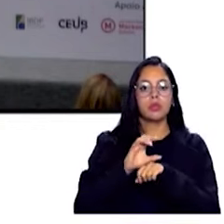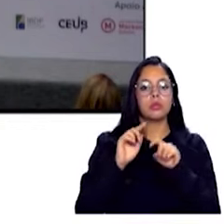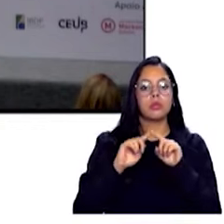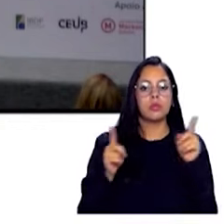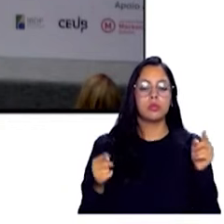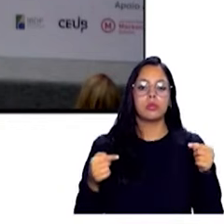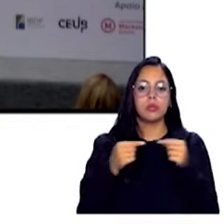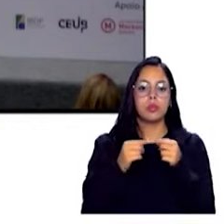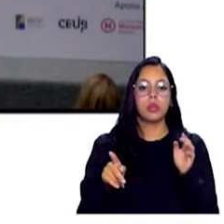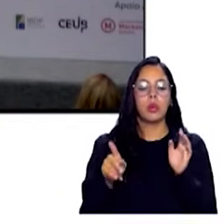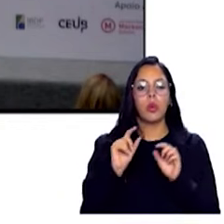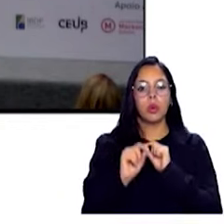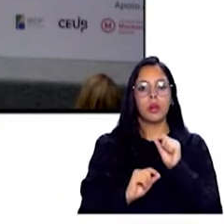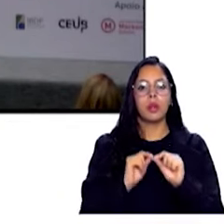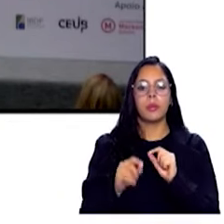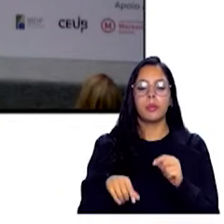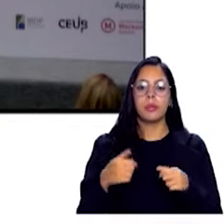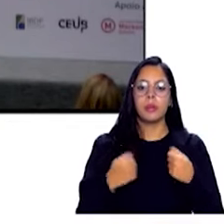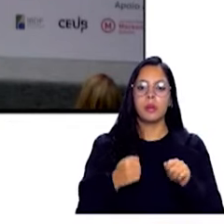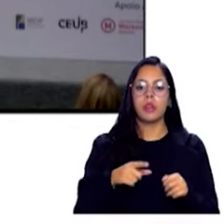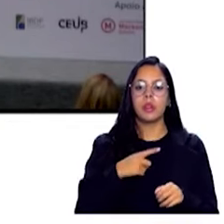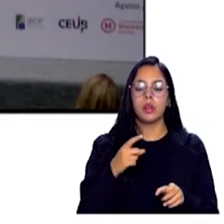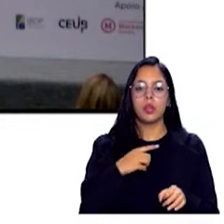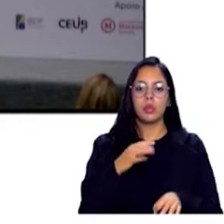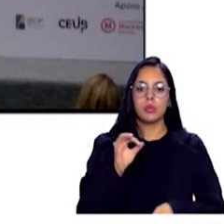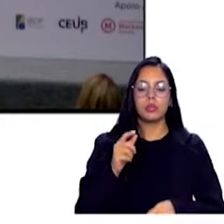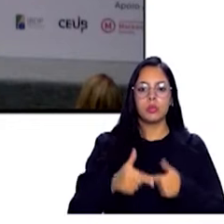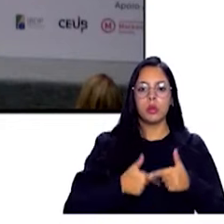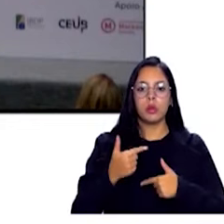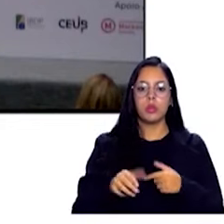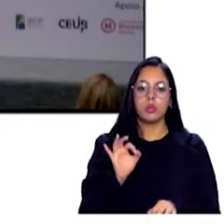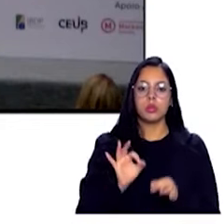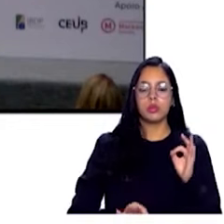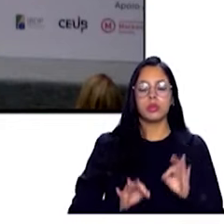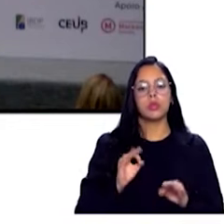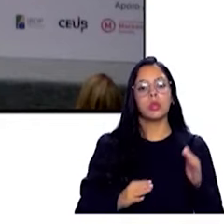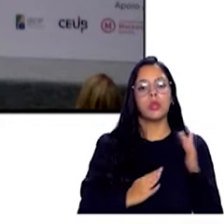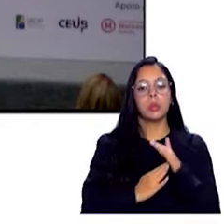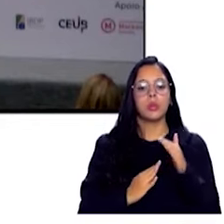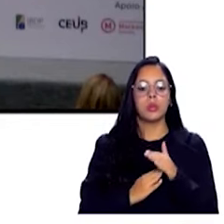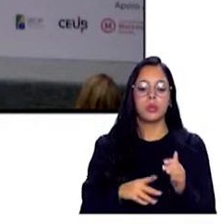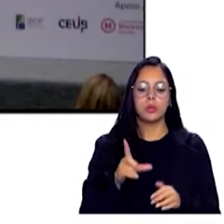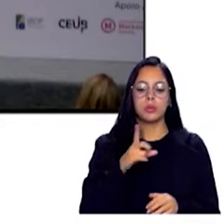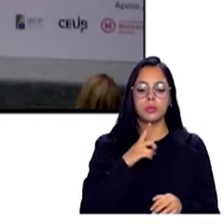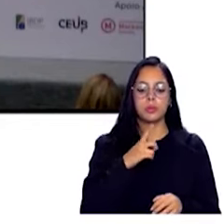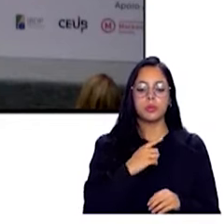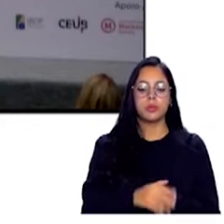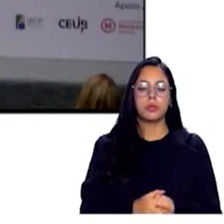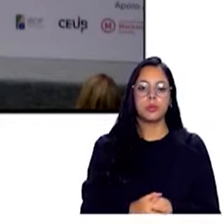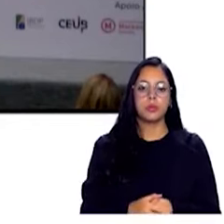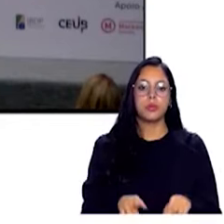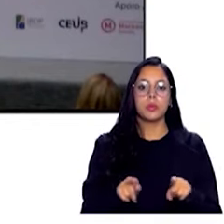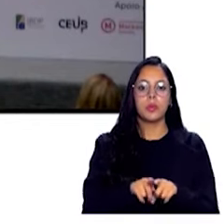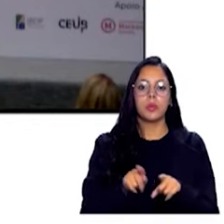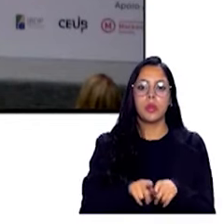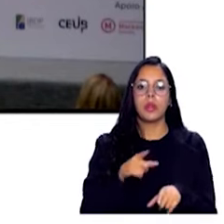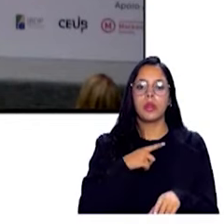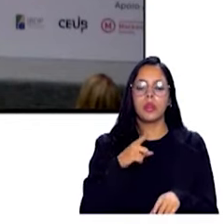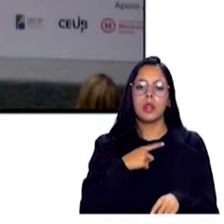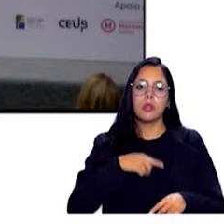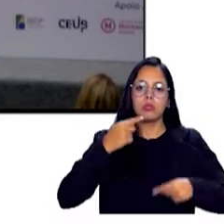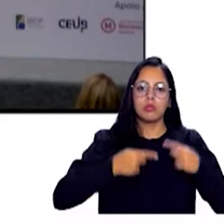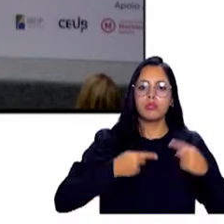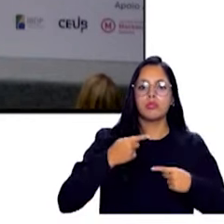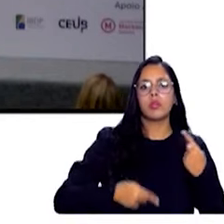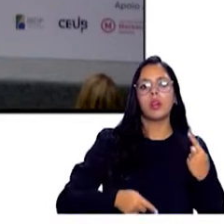prestação jurisdicional é limitada também ouvimos aqui então esse debate aberto com a academia com os